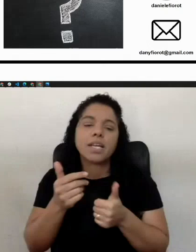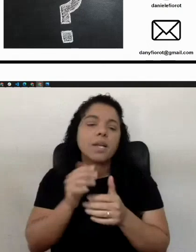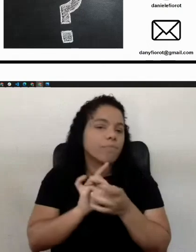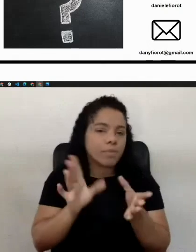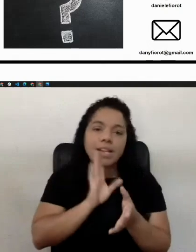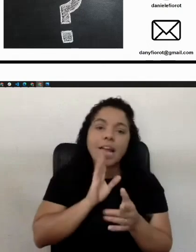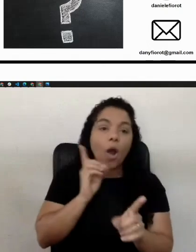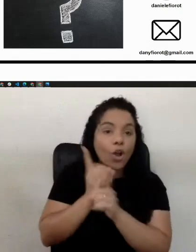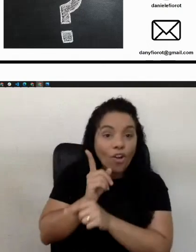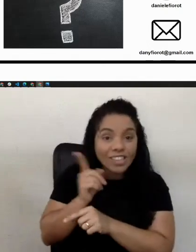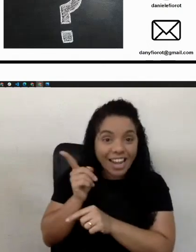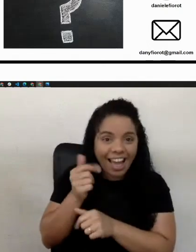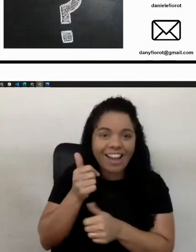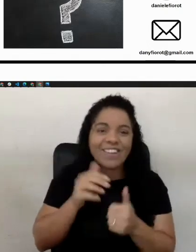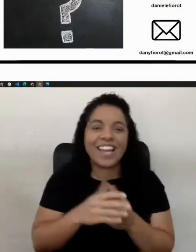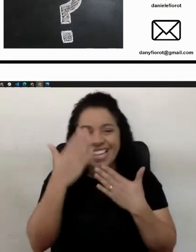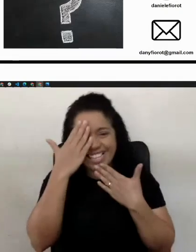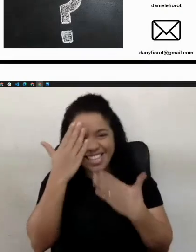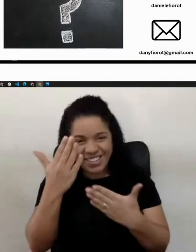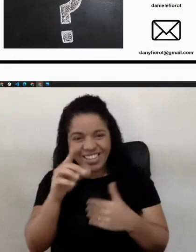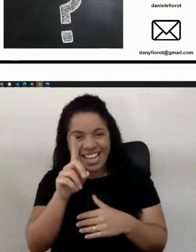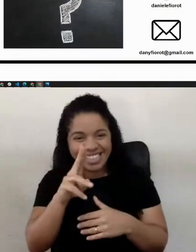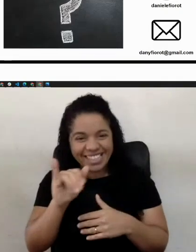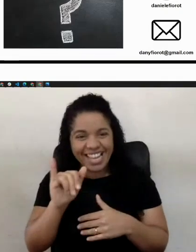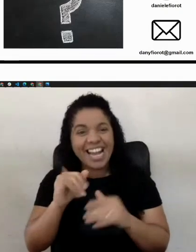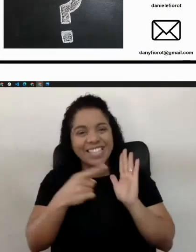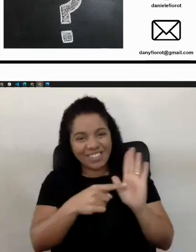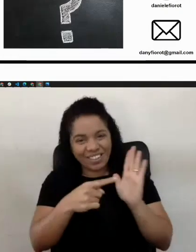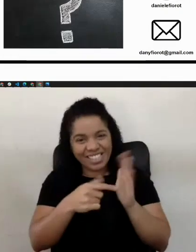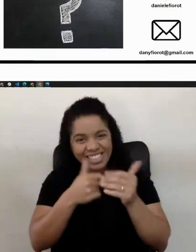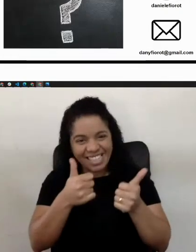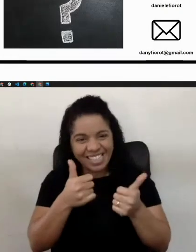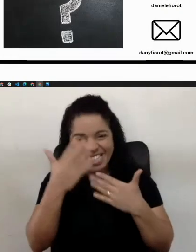Podem encontrar com ela lá. Muito obrigada, Dani, pela sua apresentação. Muito obrigada, galera.